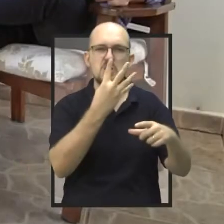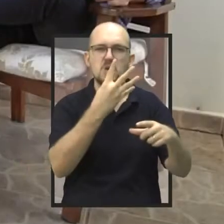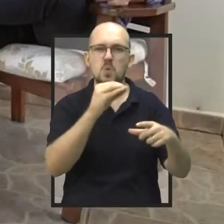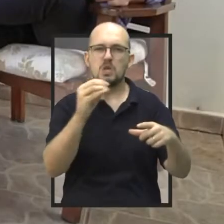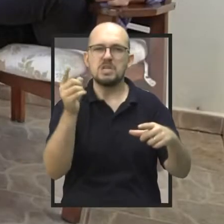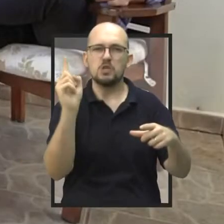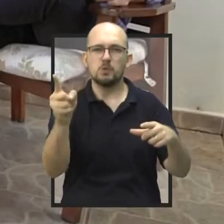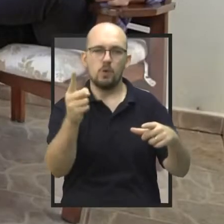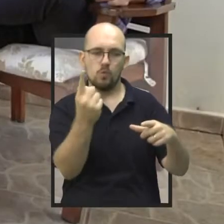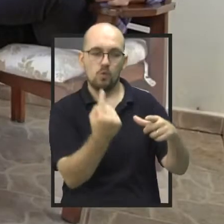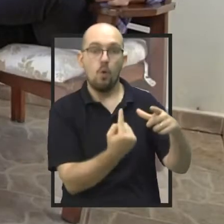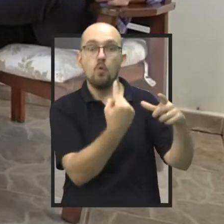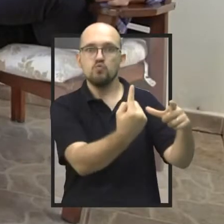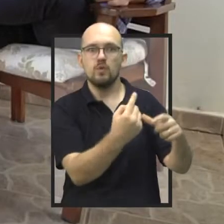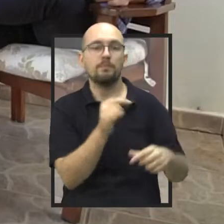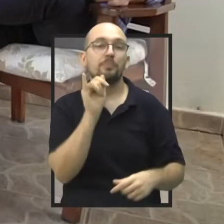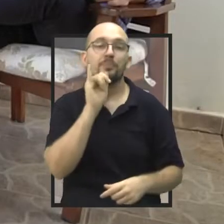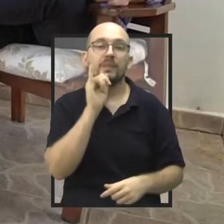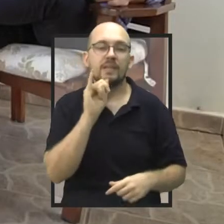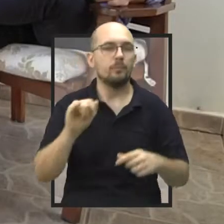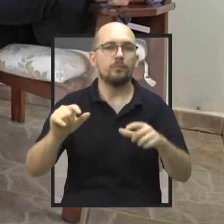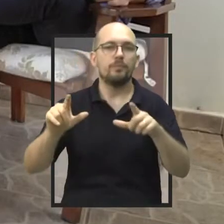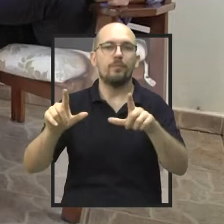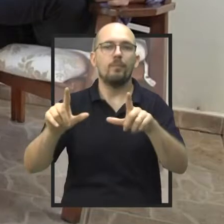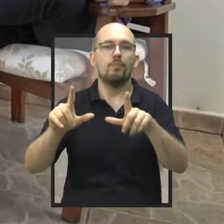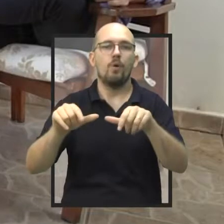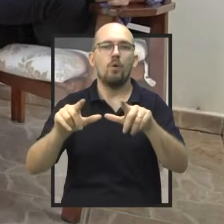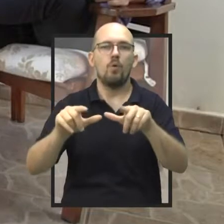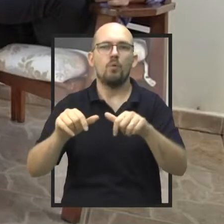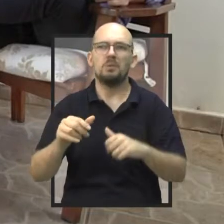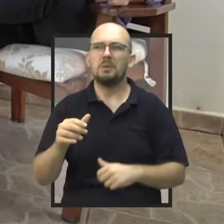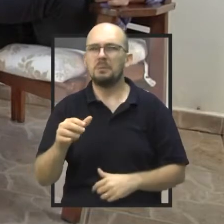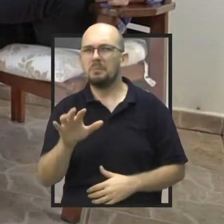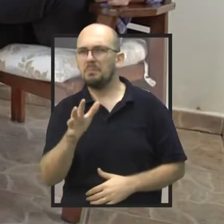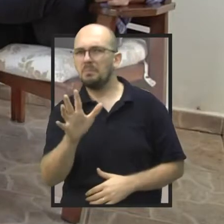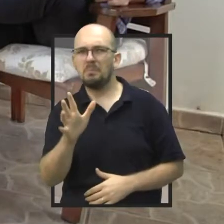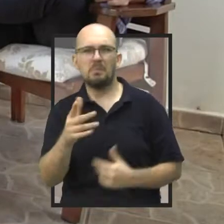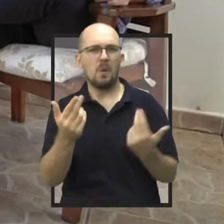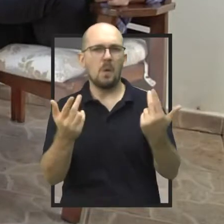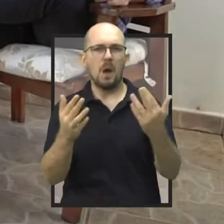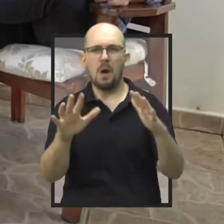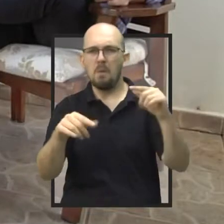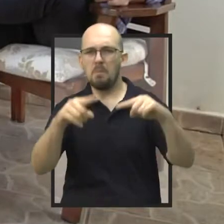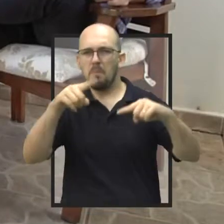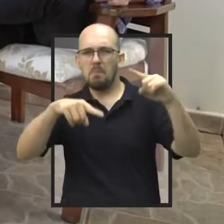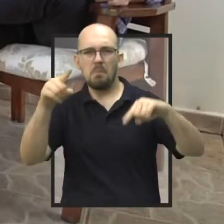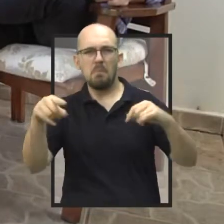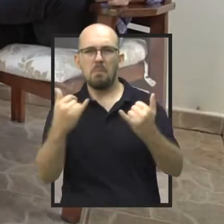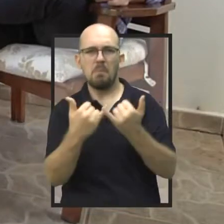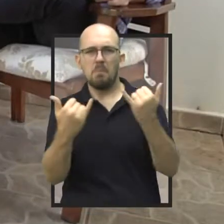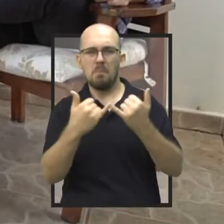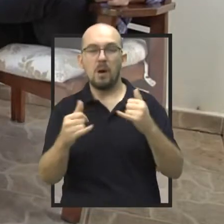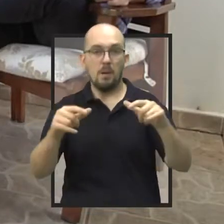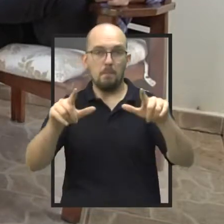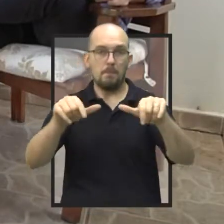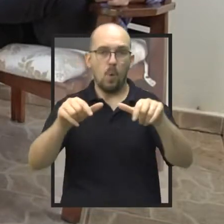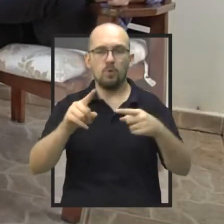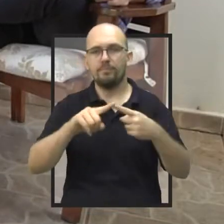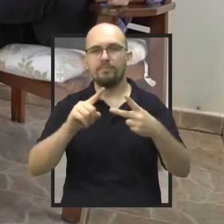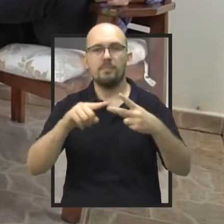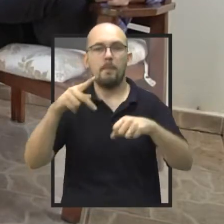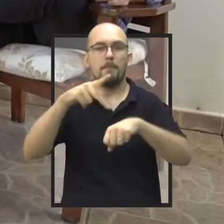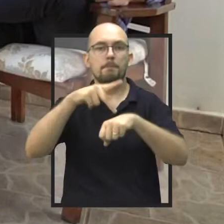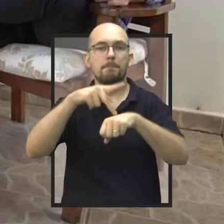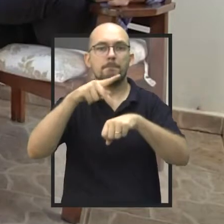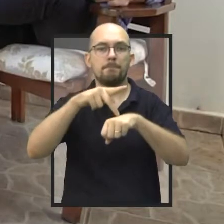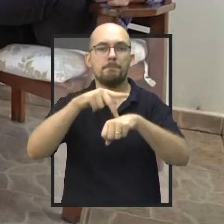quantidade pequena. Bauru tem, não sei, mas cerca... Talvez por volta disso, né? Um pouco menos ou um pouco mais. Bauru Pederneiras já